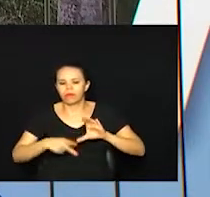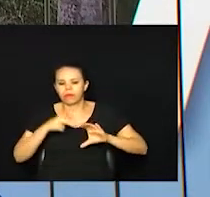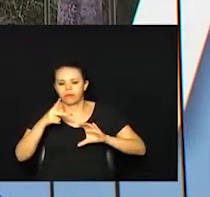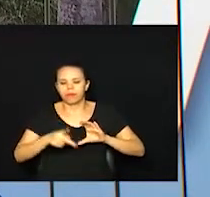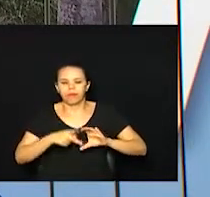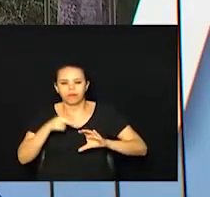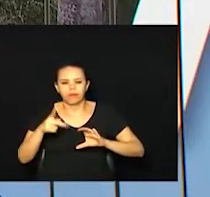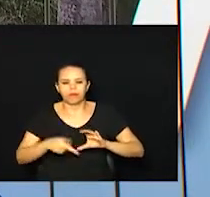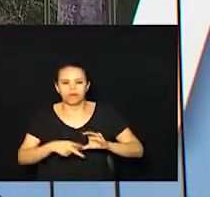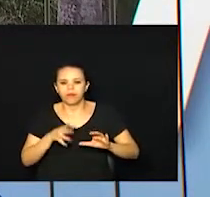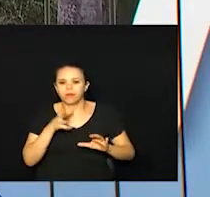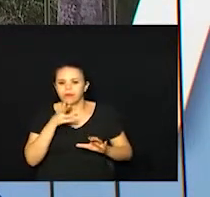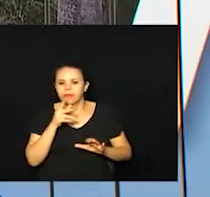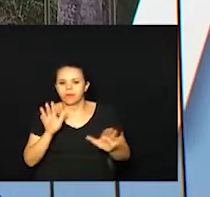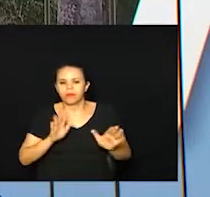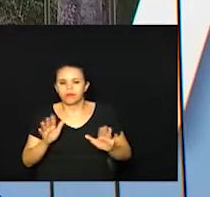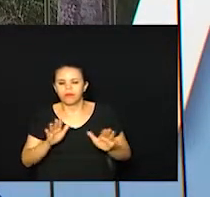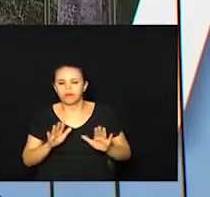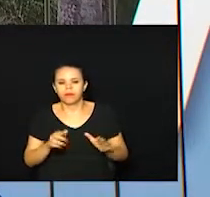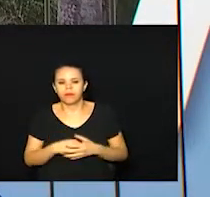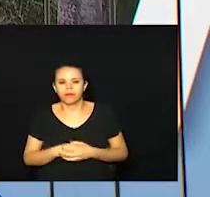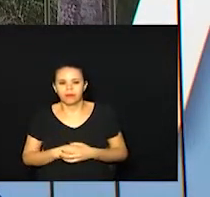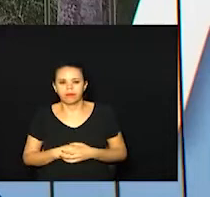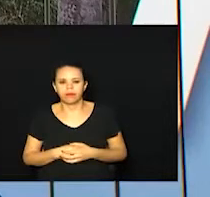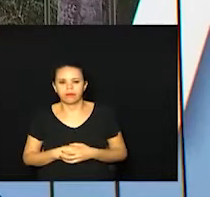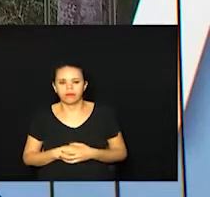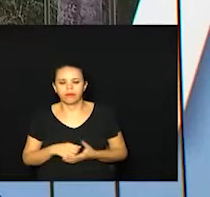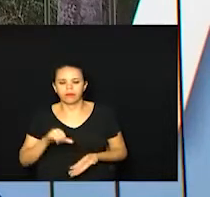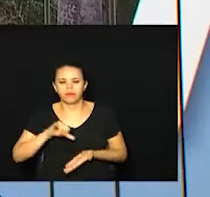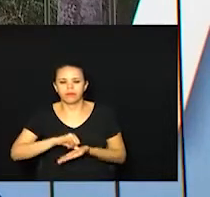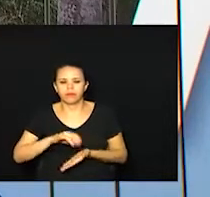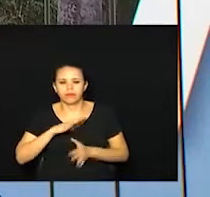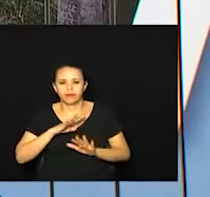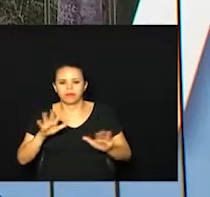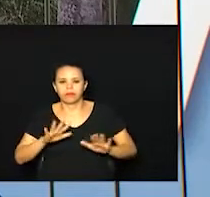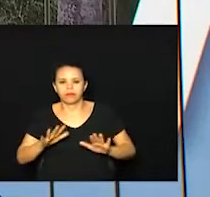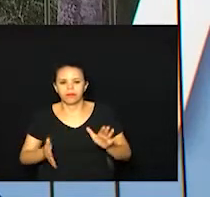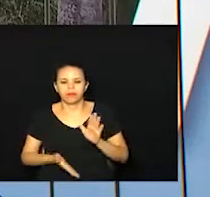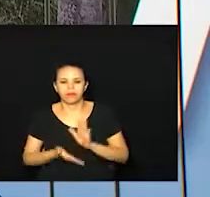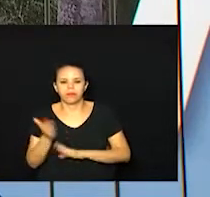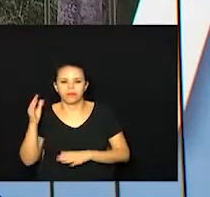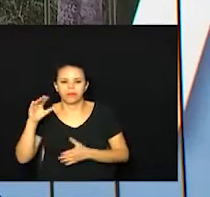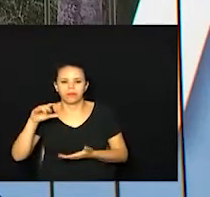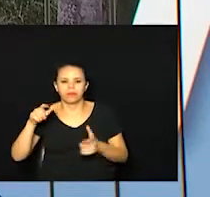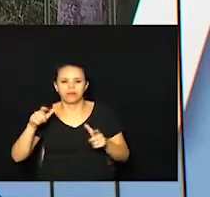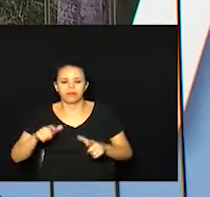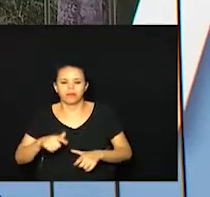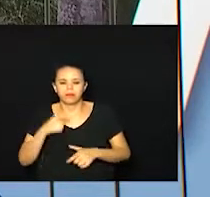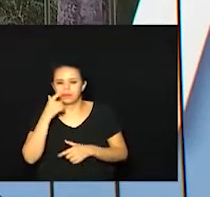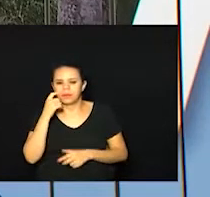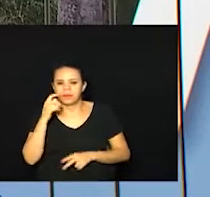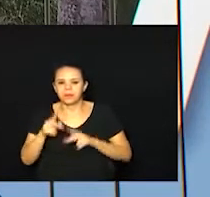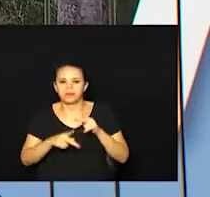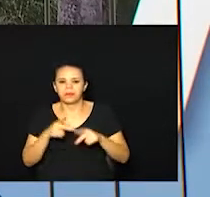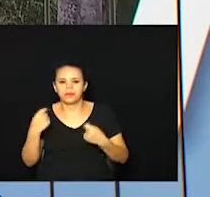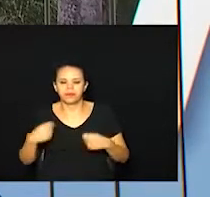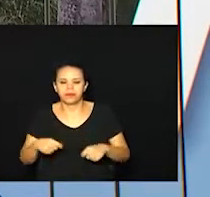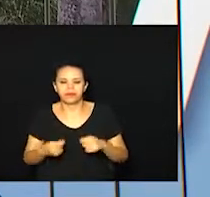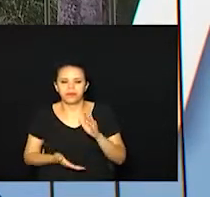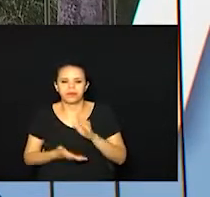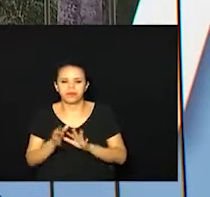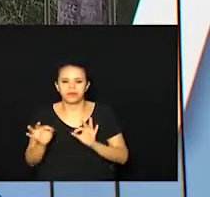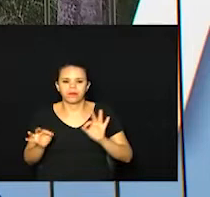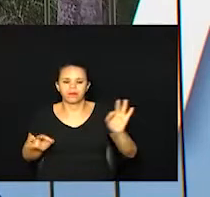e, portanto, esses ramais que saem do centro da cidade e levam até o distrito, e a pessoa precisa de se deslocar